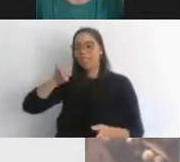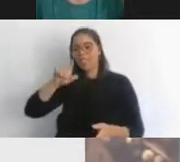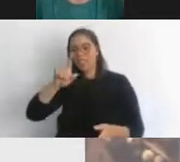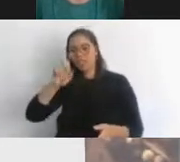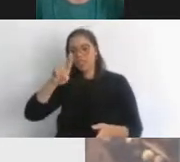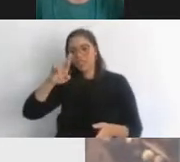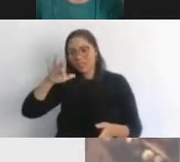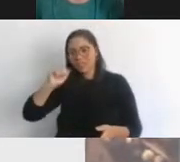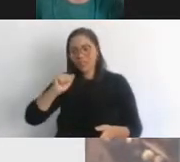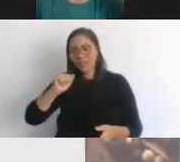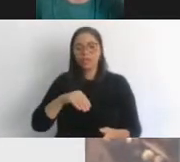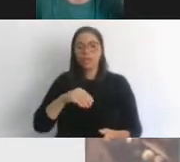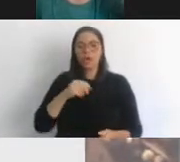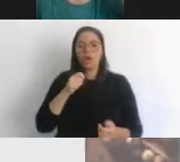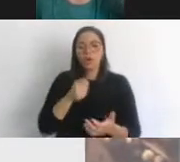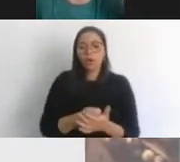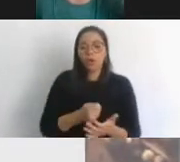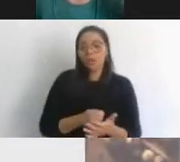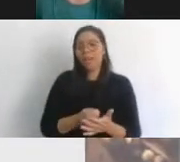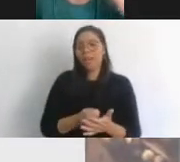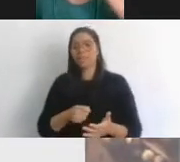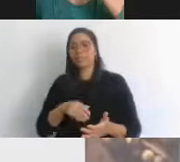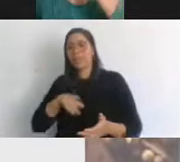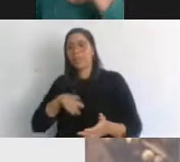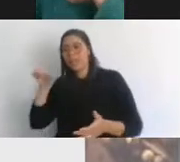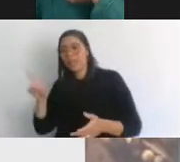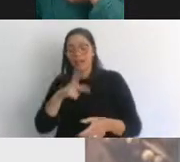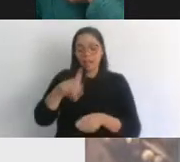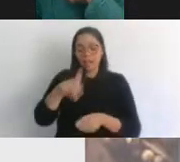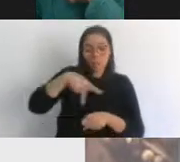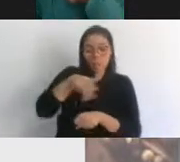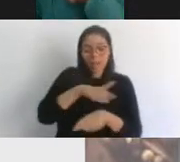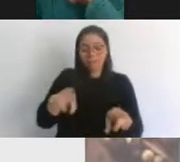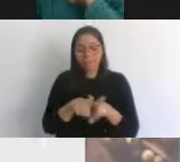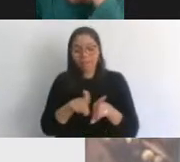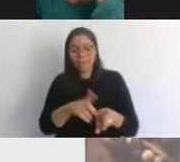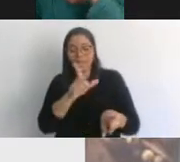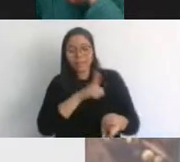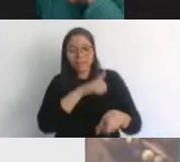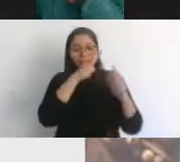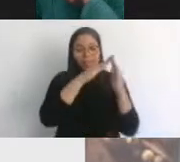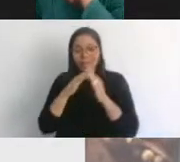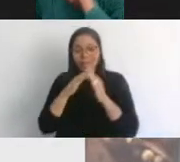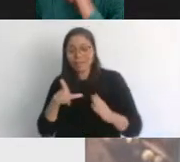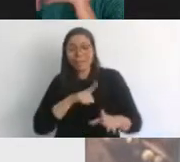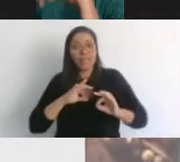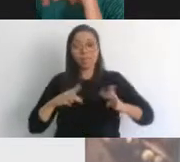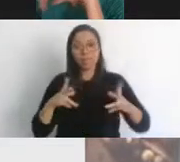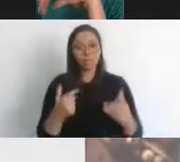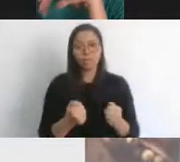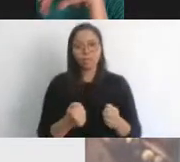especiarias dos Portugueses e vendendo dentro da Nigéria você vai ter casas você vai ter tudo não é